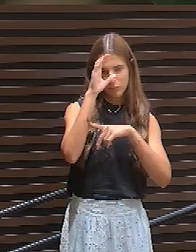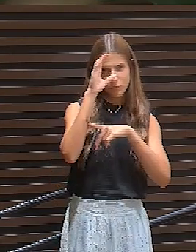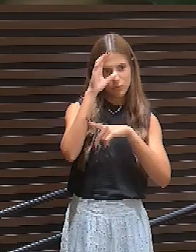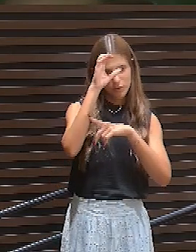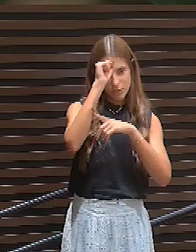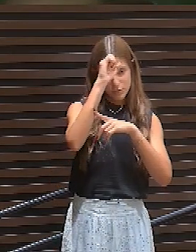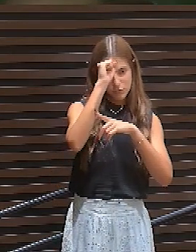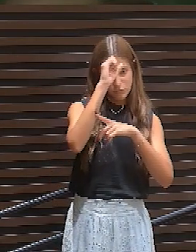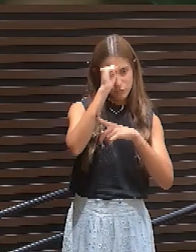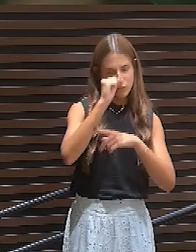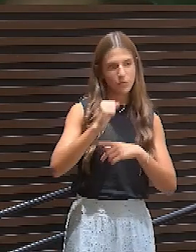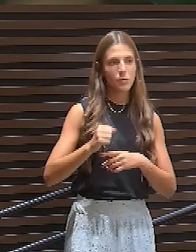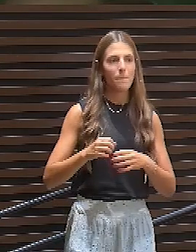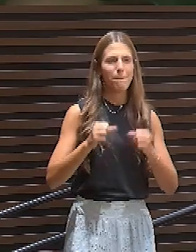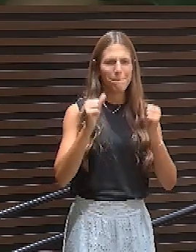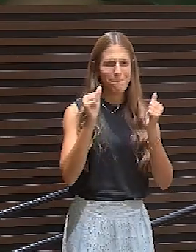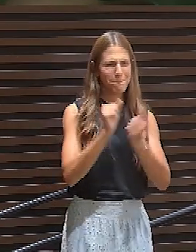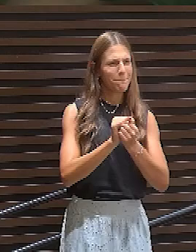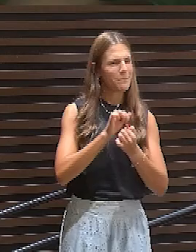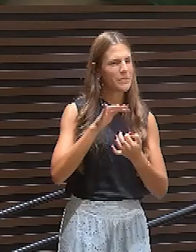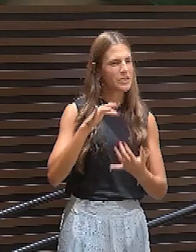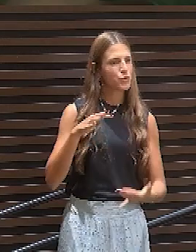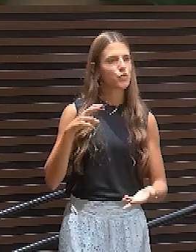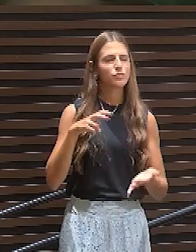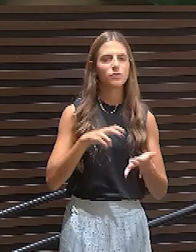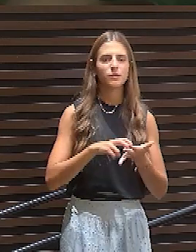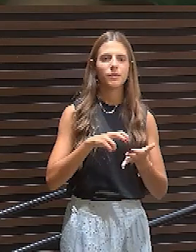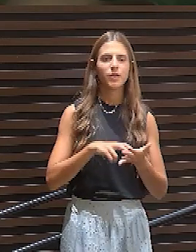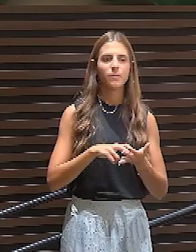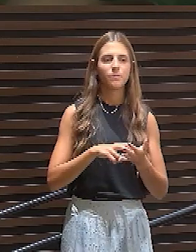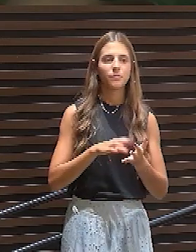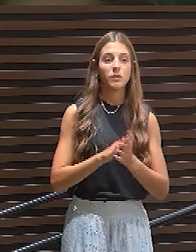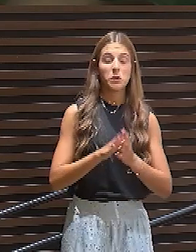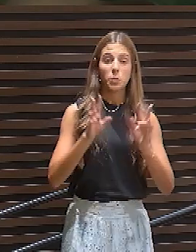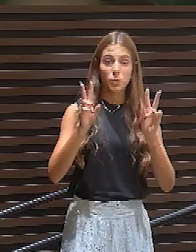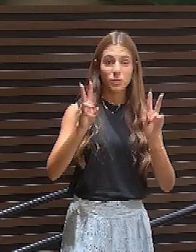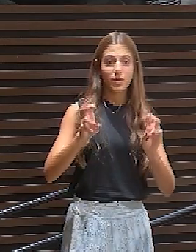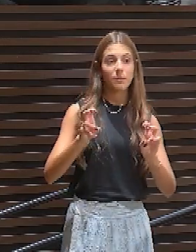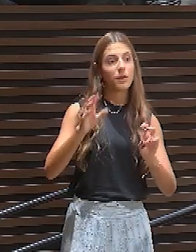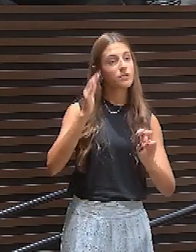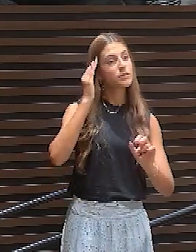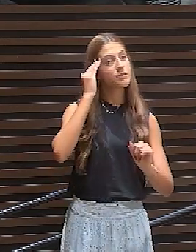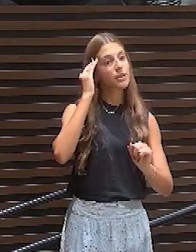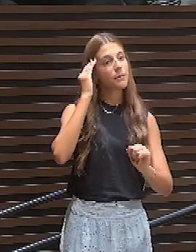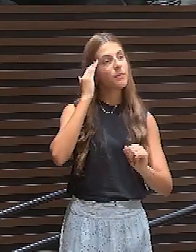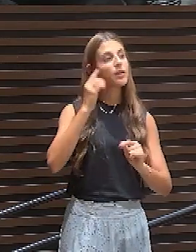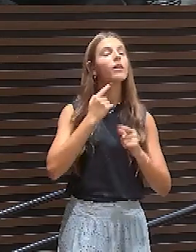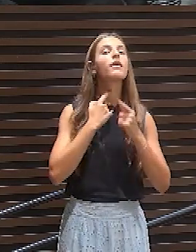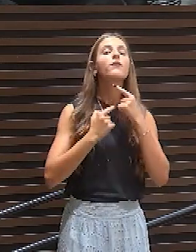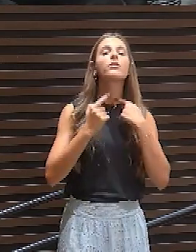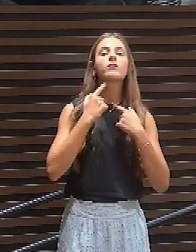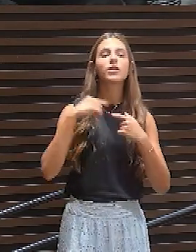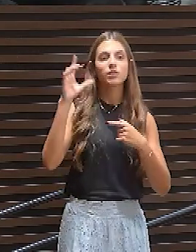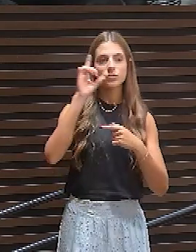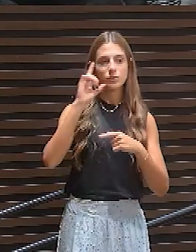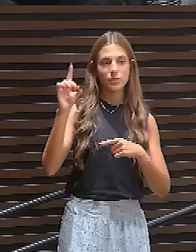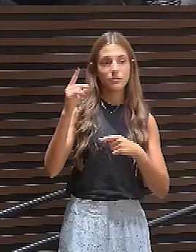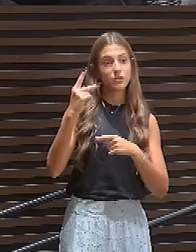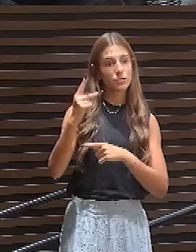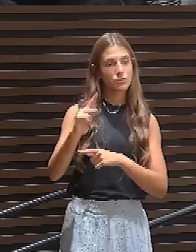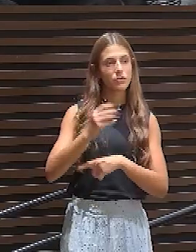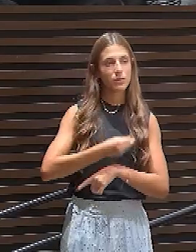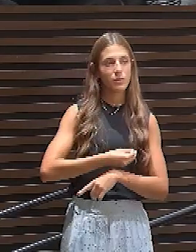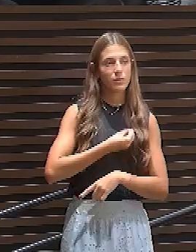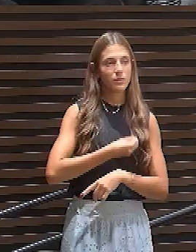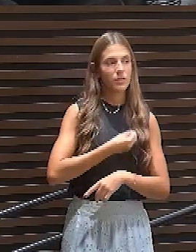sobre essas questões de saber a vontade de Deus, saber a vontade na sua vida.